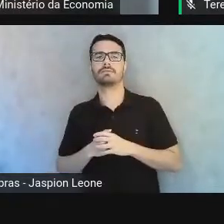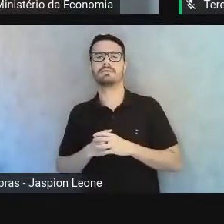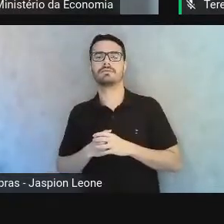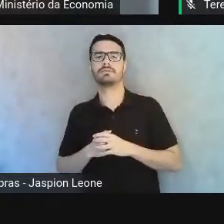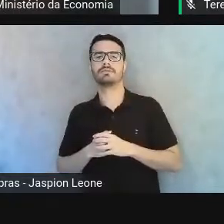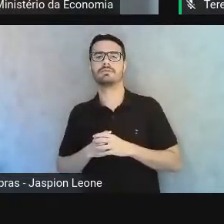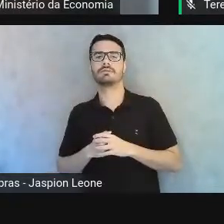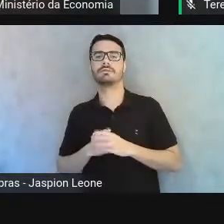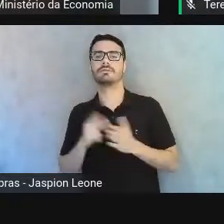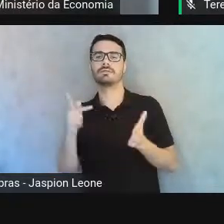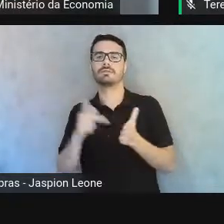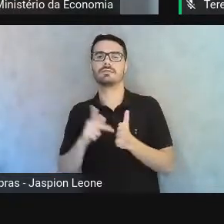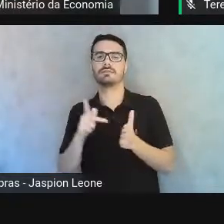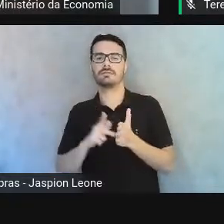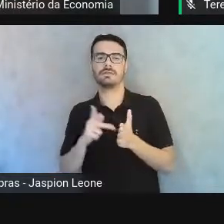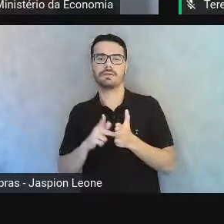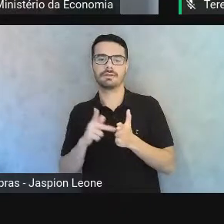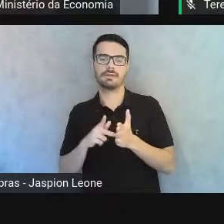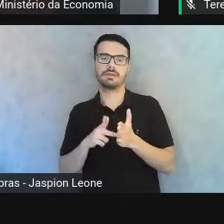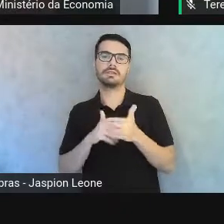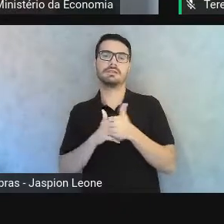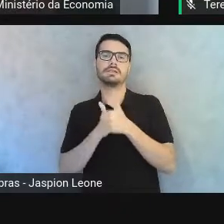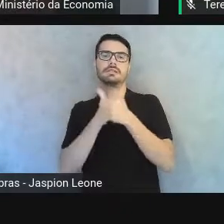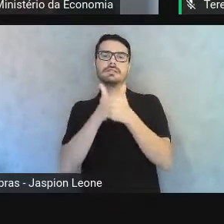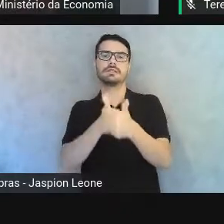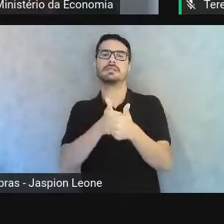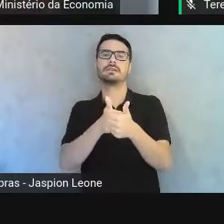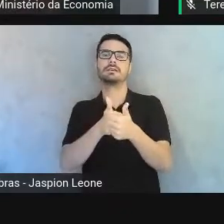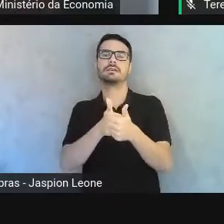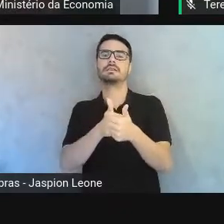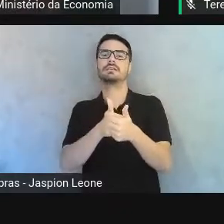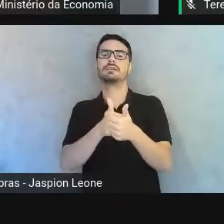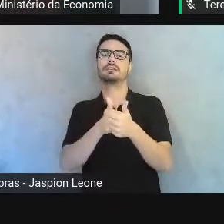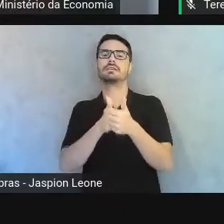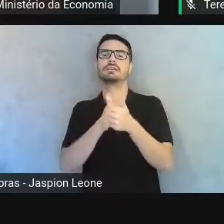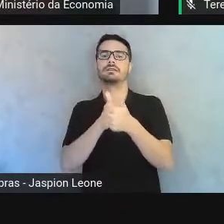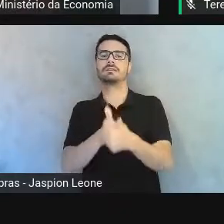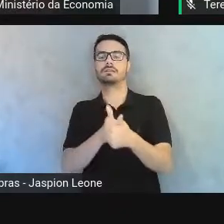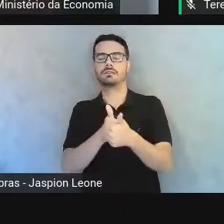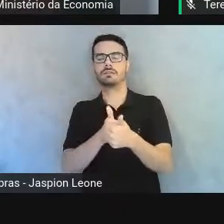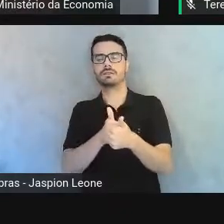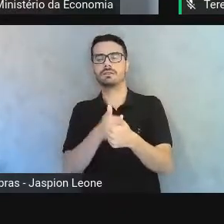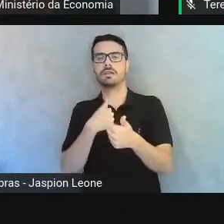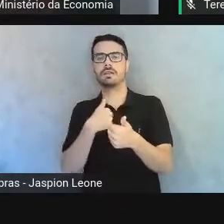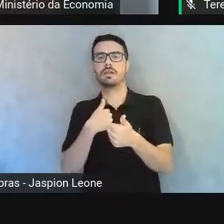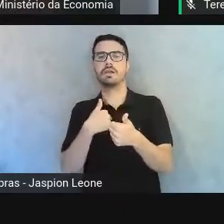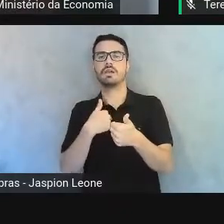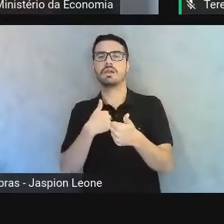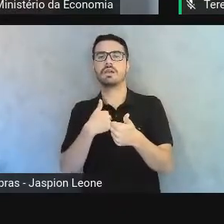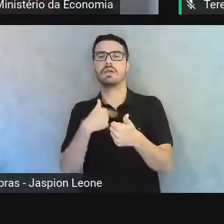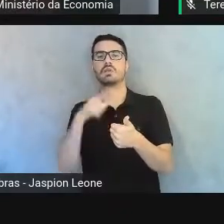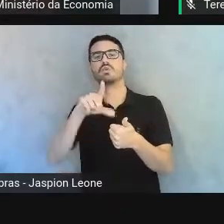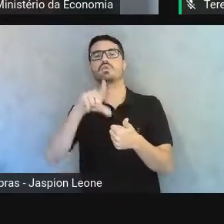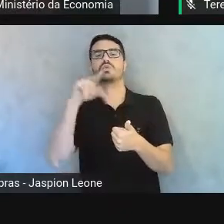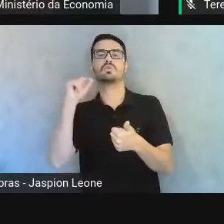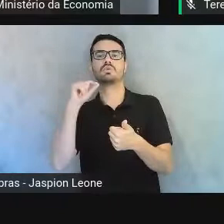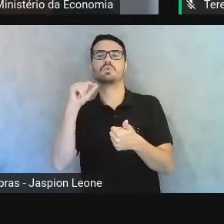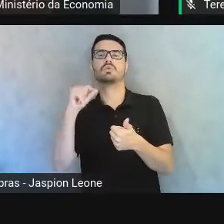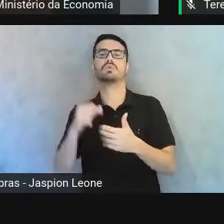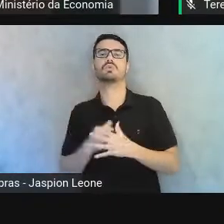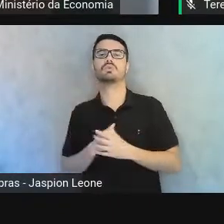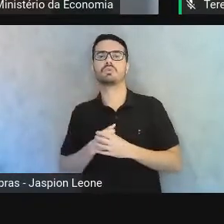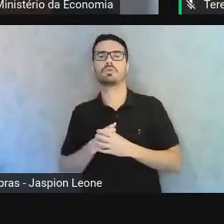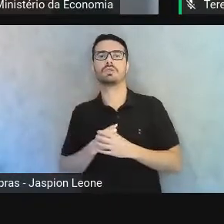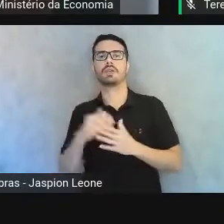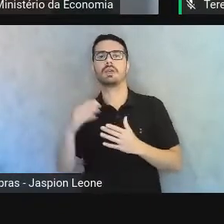Na verdade, eu segui essa classificação, eu adotei, é